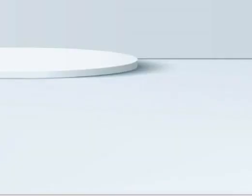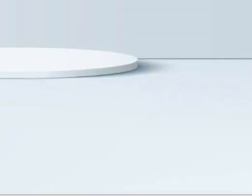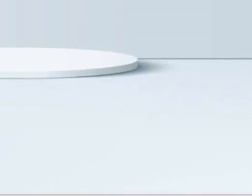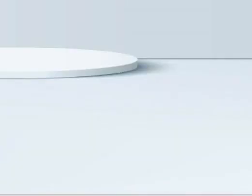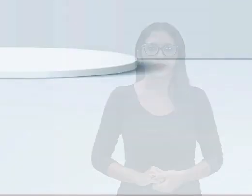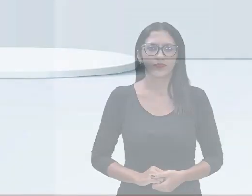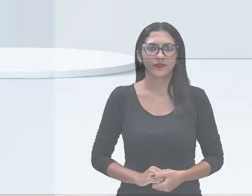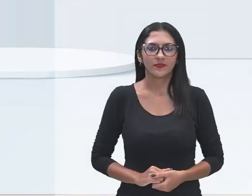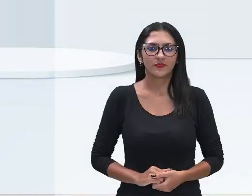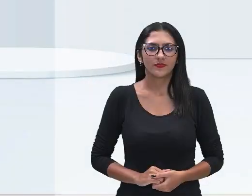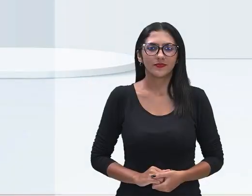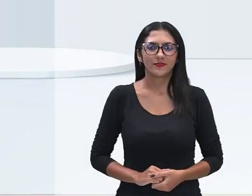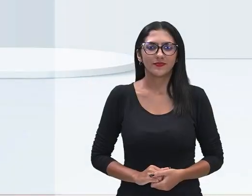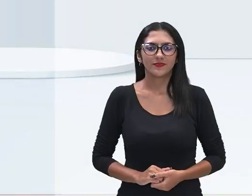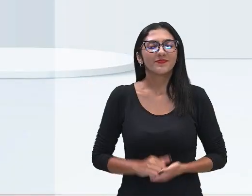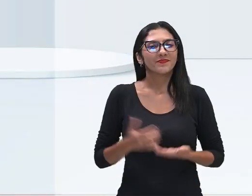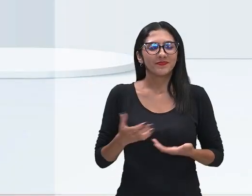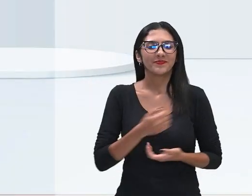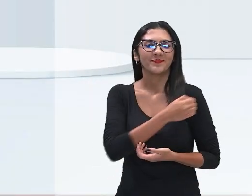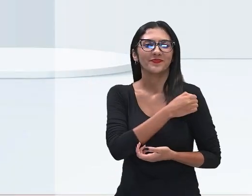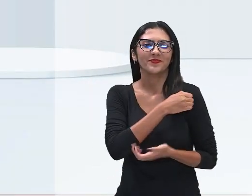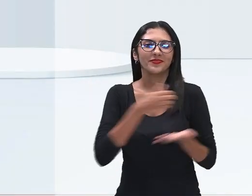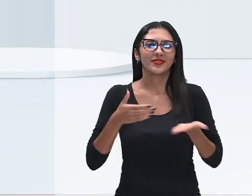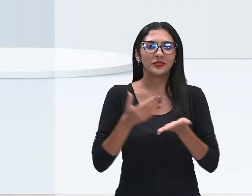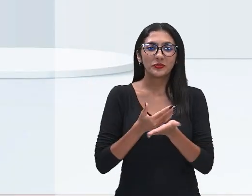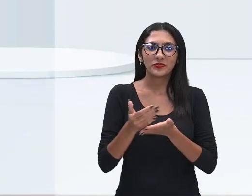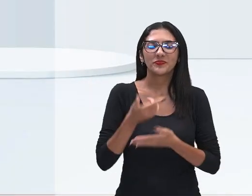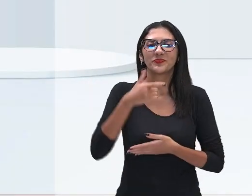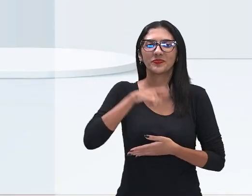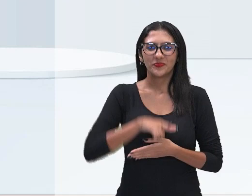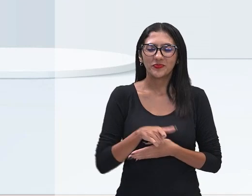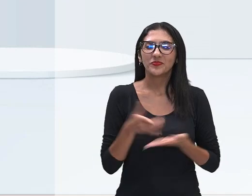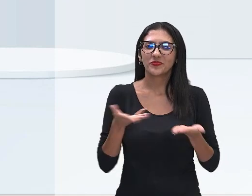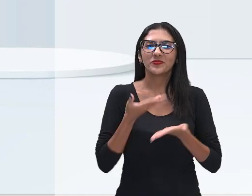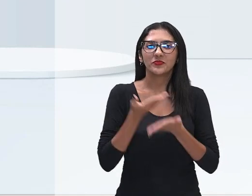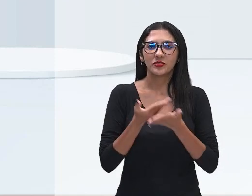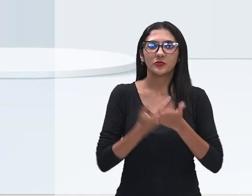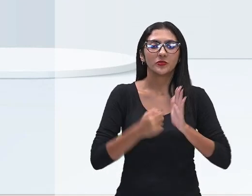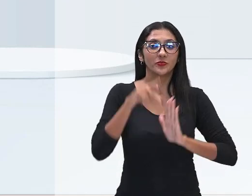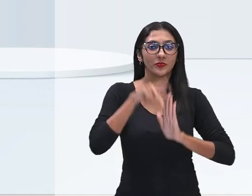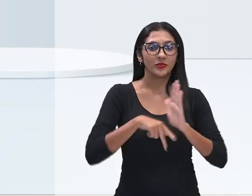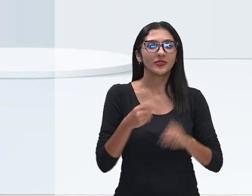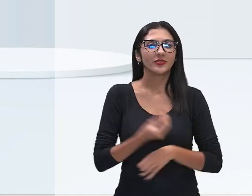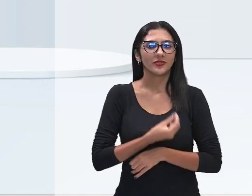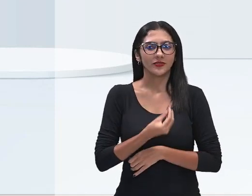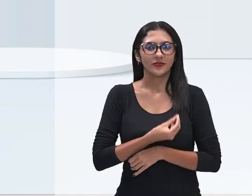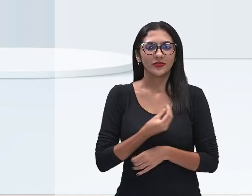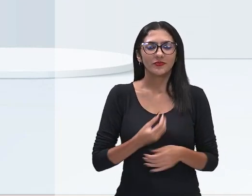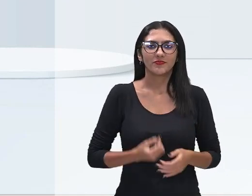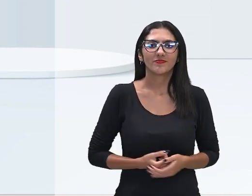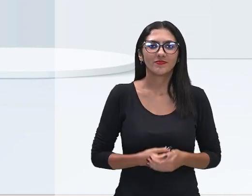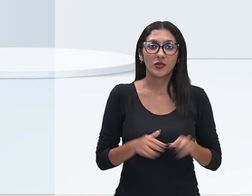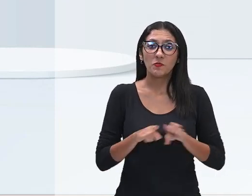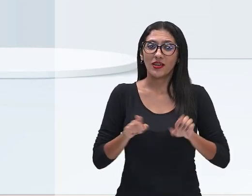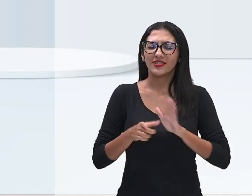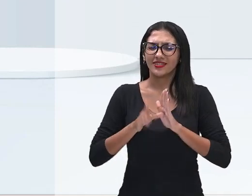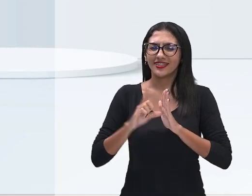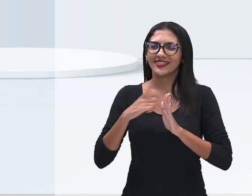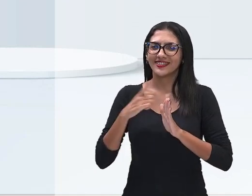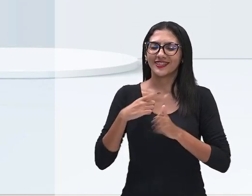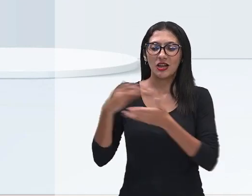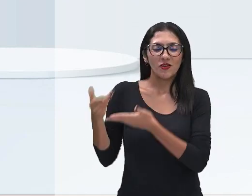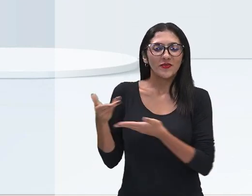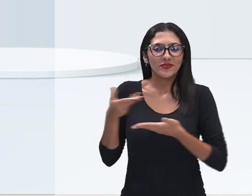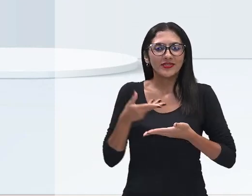É isso aí, turma. Então a gente começa mais uma aula do Projeto de Vida, mas antes a gente tem aquela convidada especial que sempre